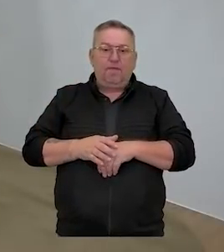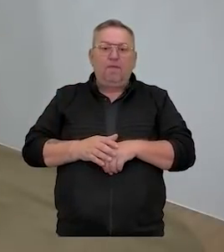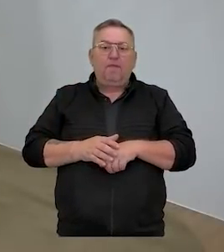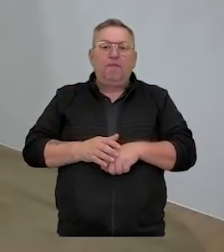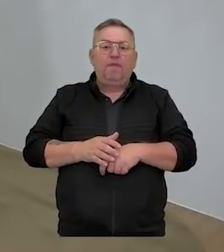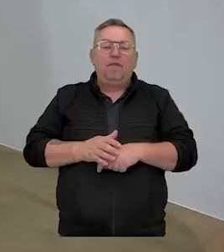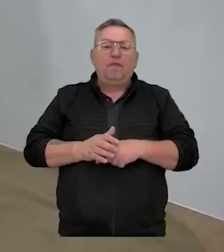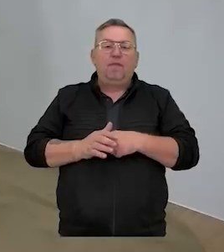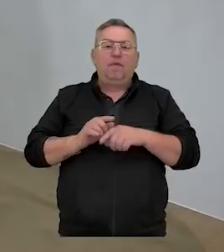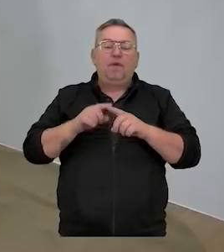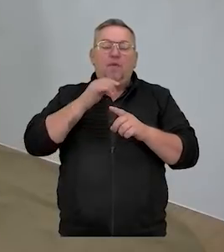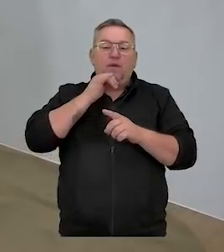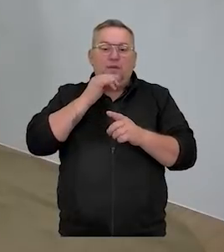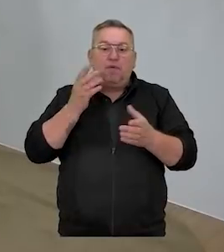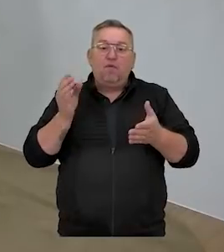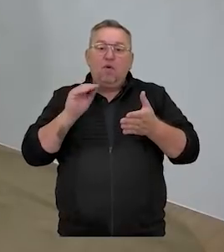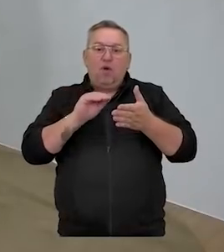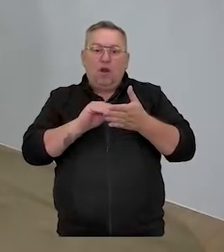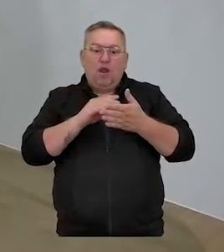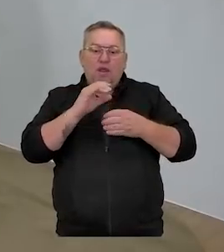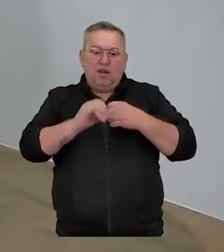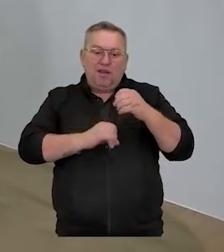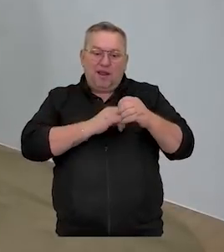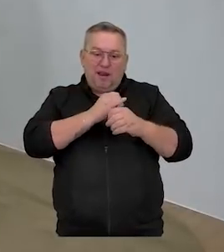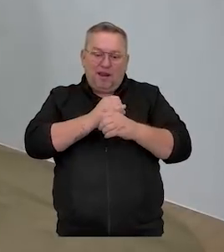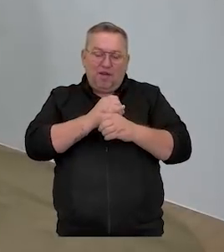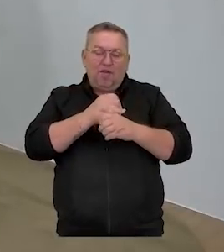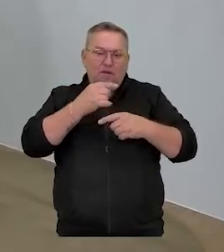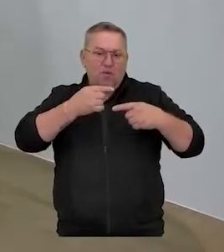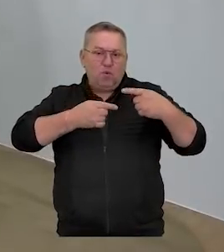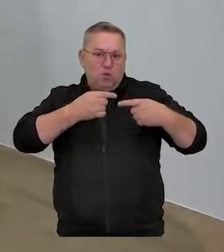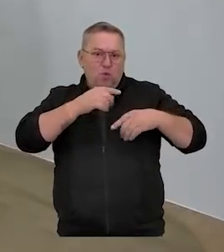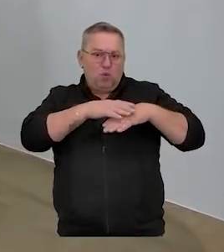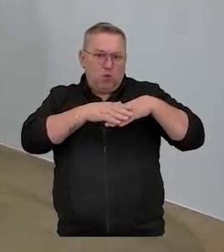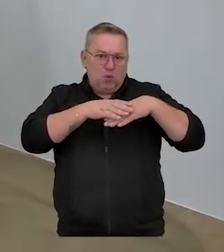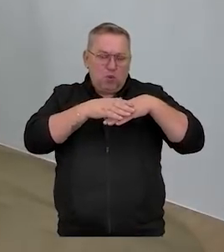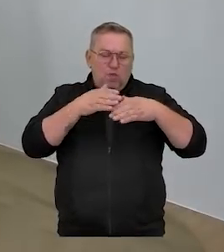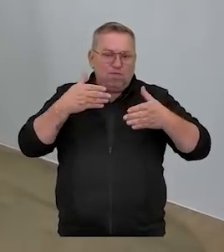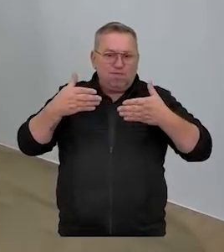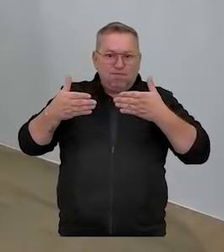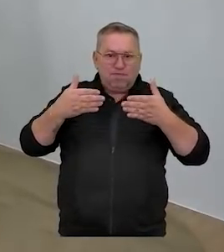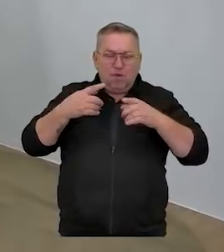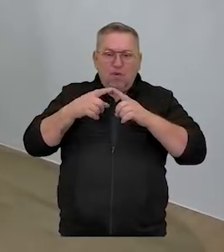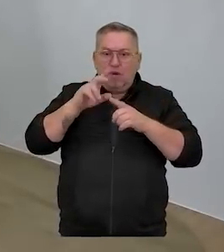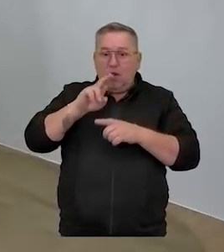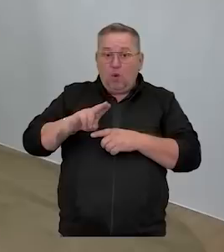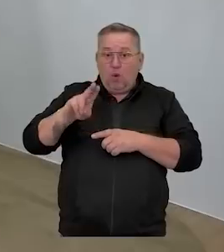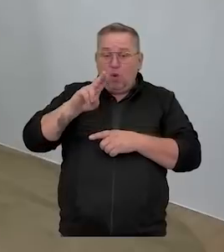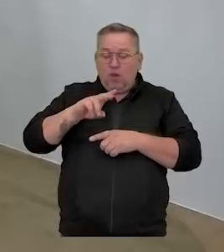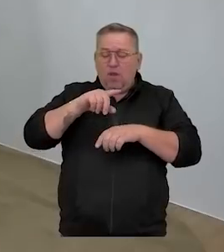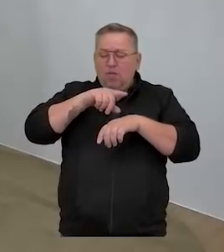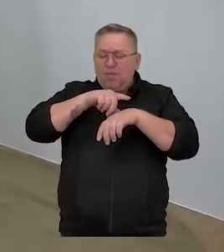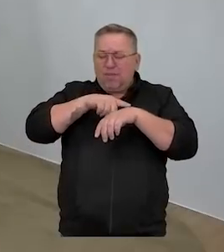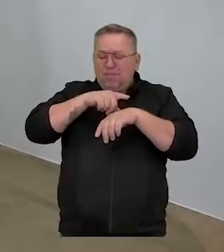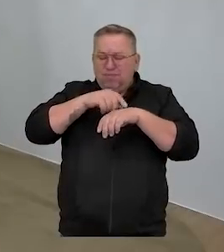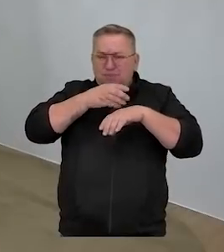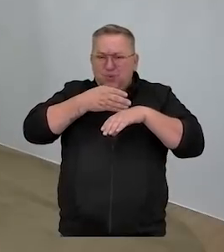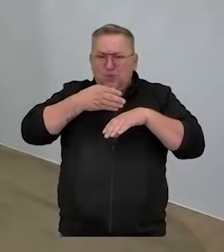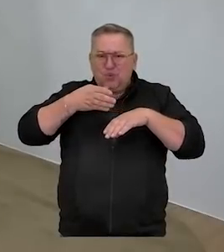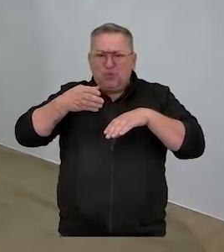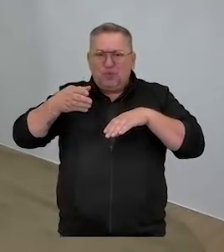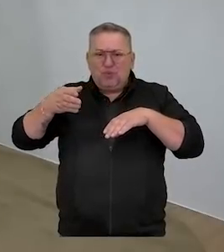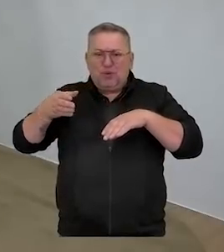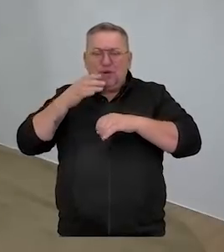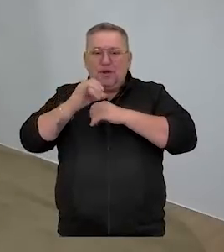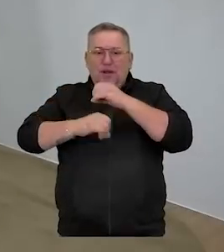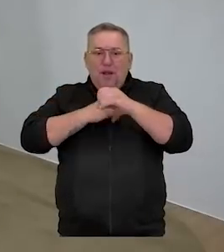fica lá. Eu vou focar bastante na internet, tá? Nessa nossa discussão aí. Então ficamos aí um tempão na internet lá. Muitas das